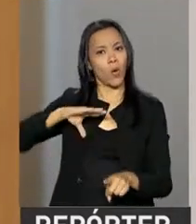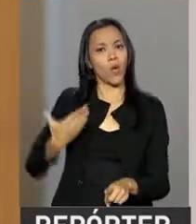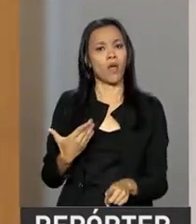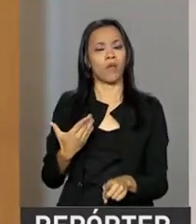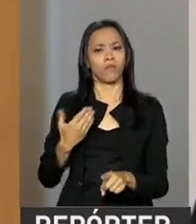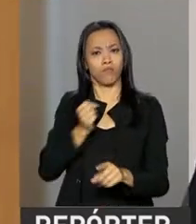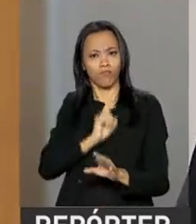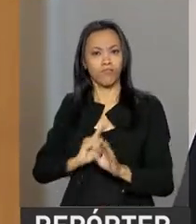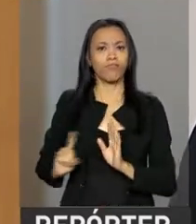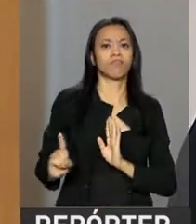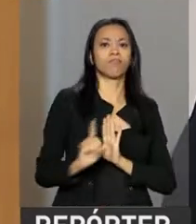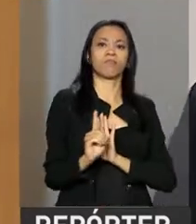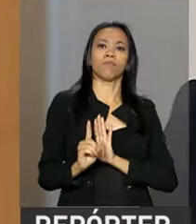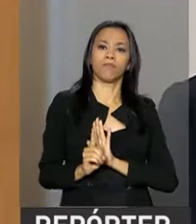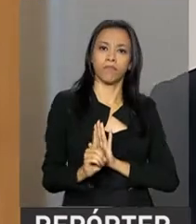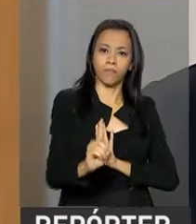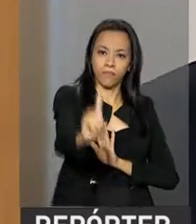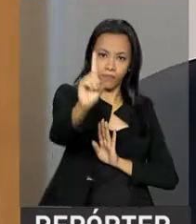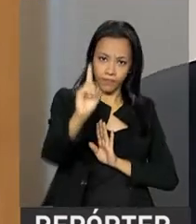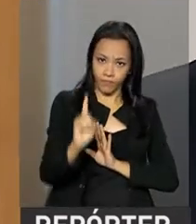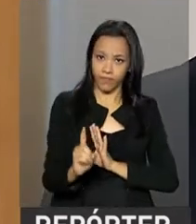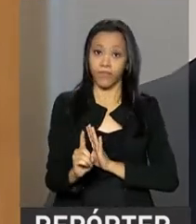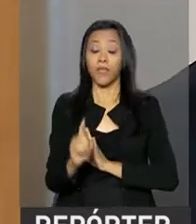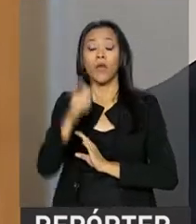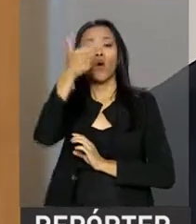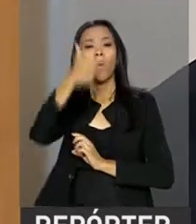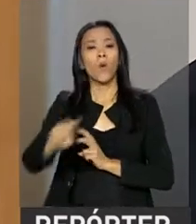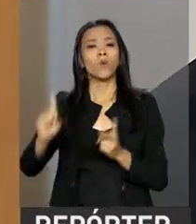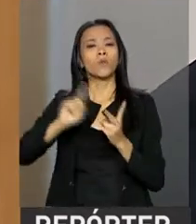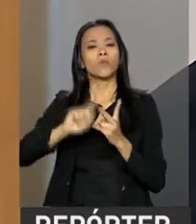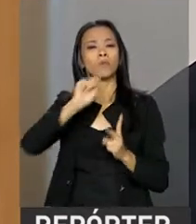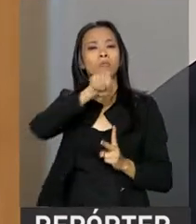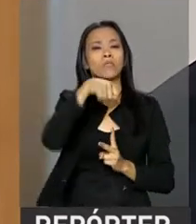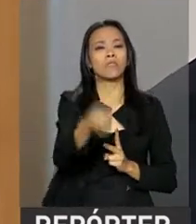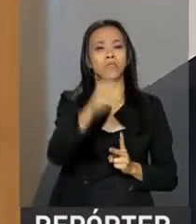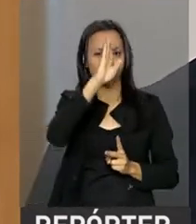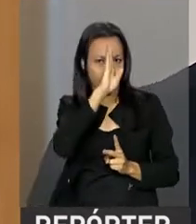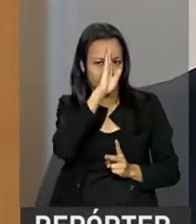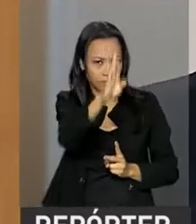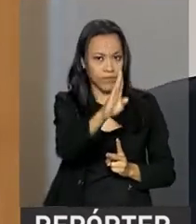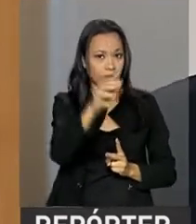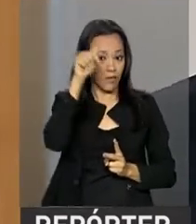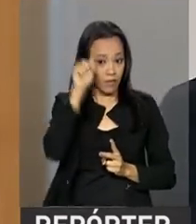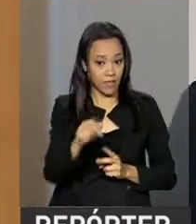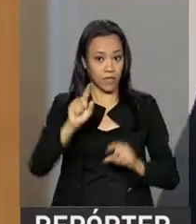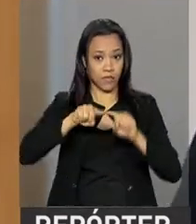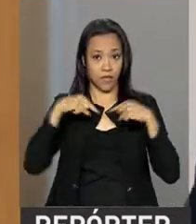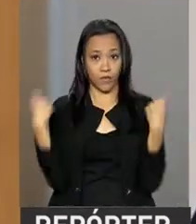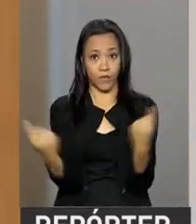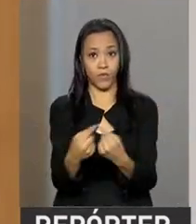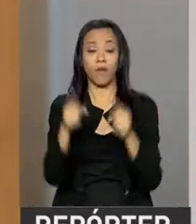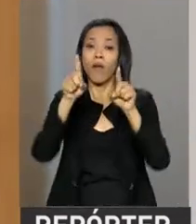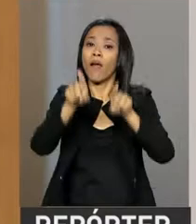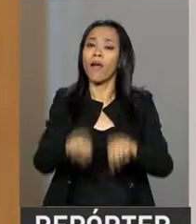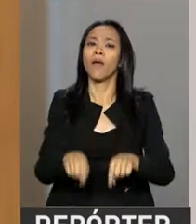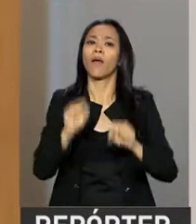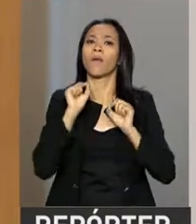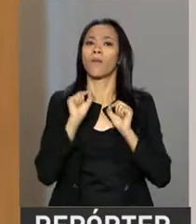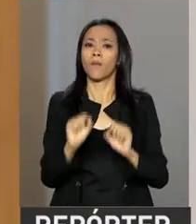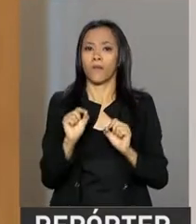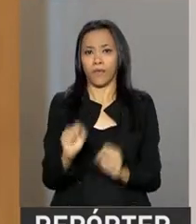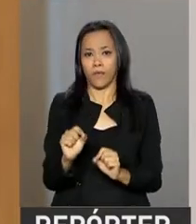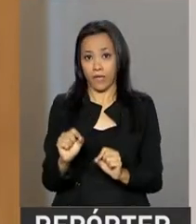estamos avançando aqui e outra palavra chave penso eu que pode presidir esta reunião exatamente as